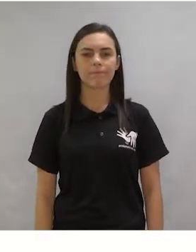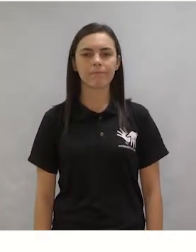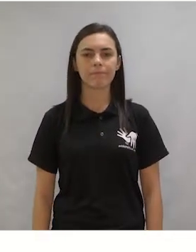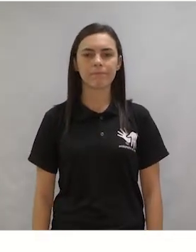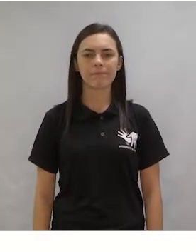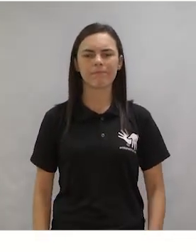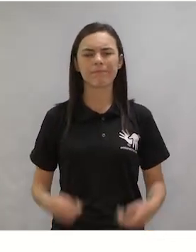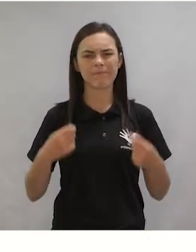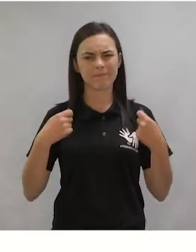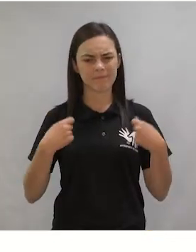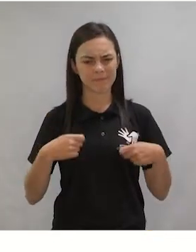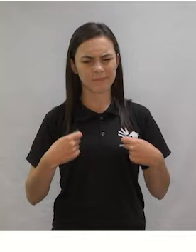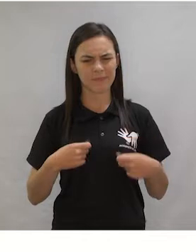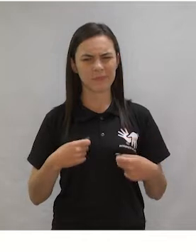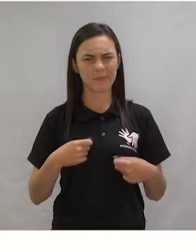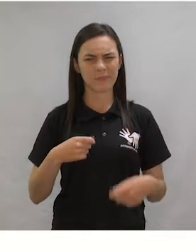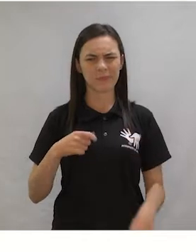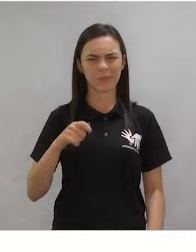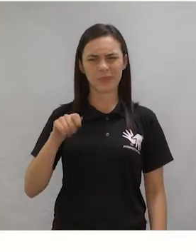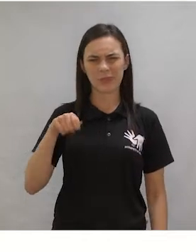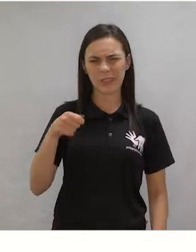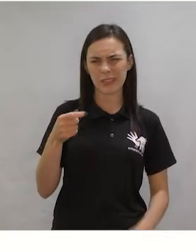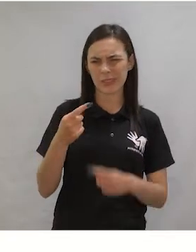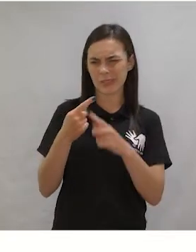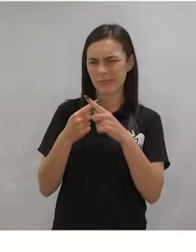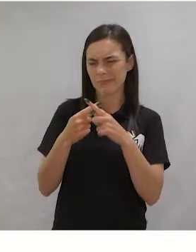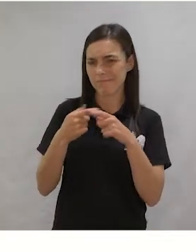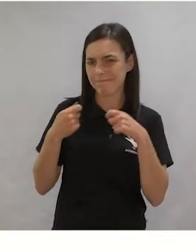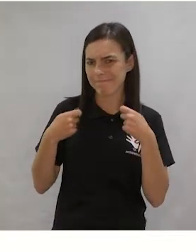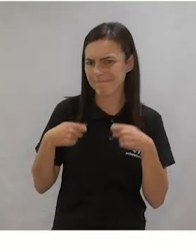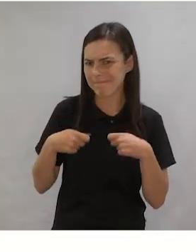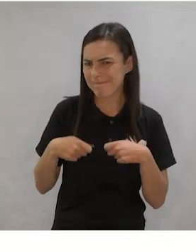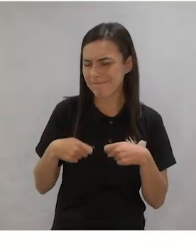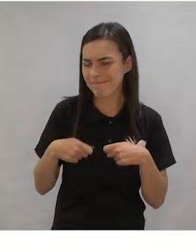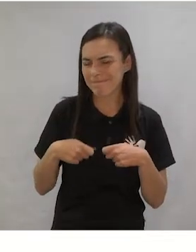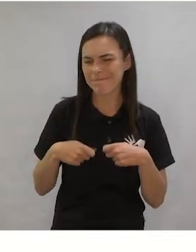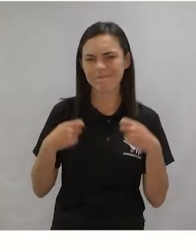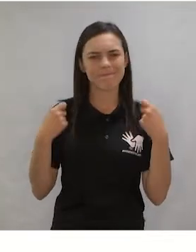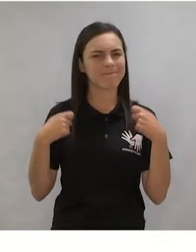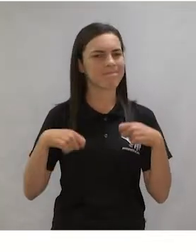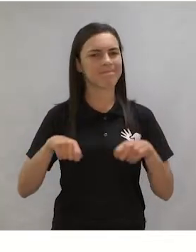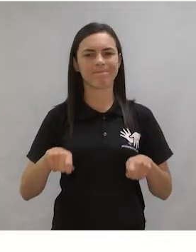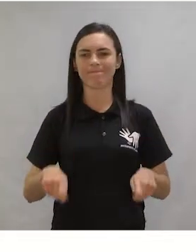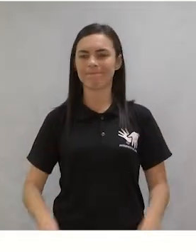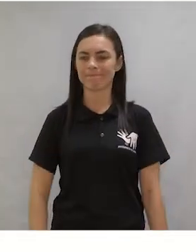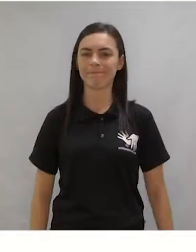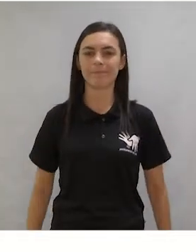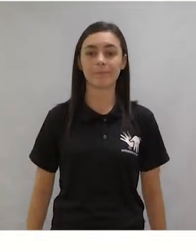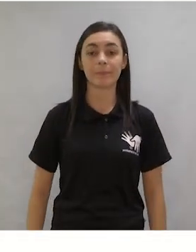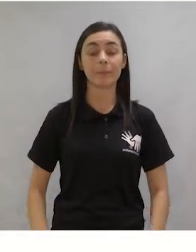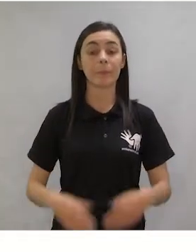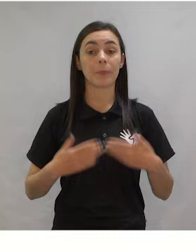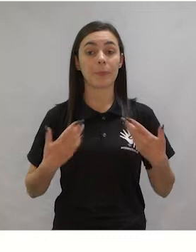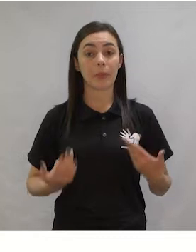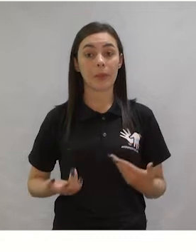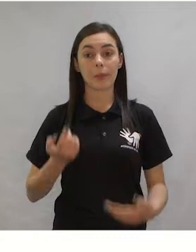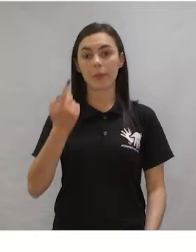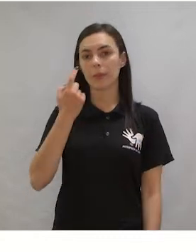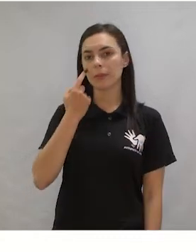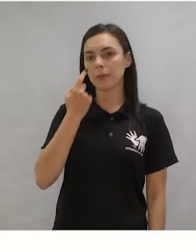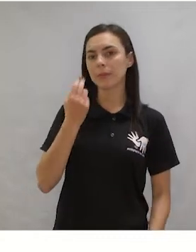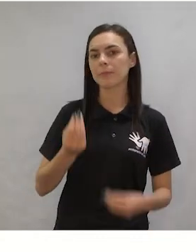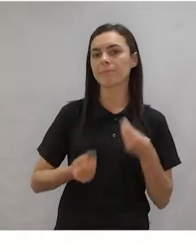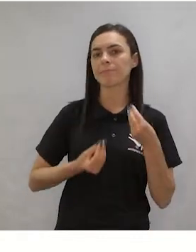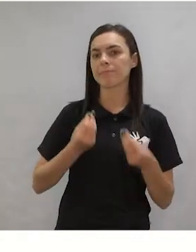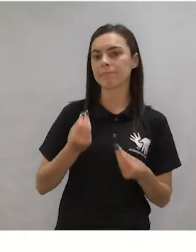preciso colocar aquele sinal de vezes ali, o símbolo da multiplicação? Não preciso. Então, olhe